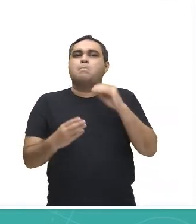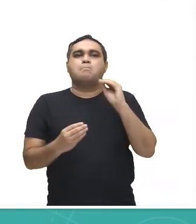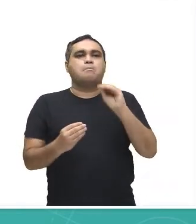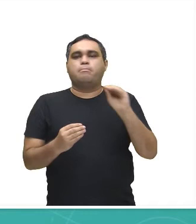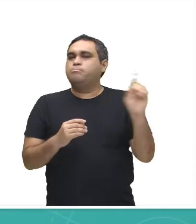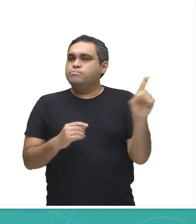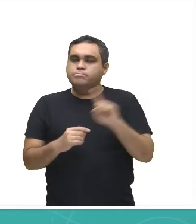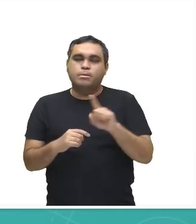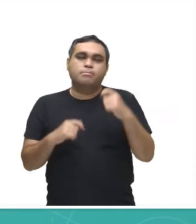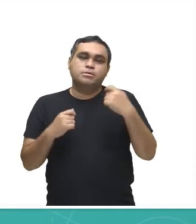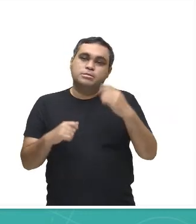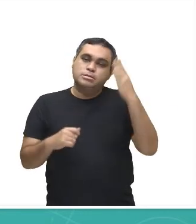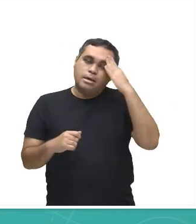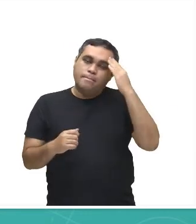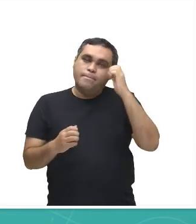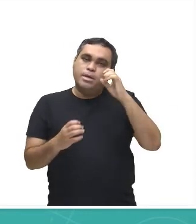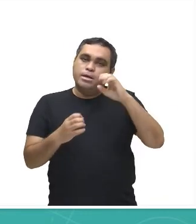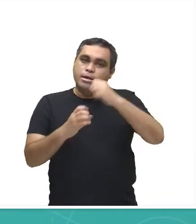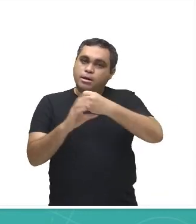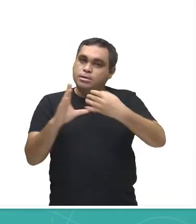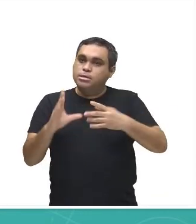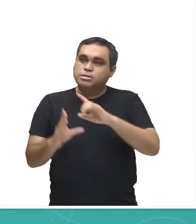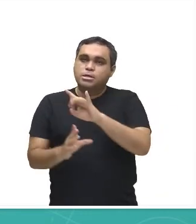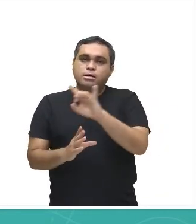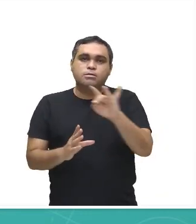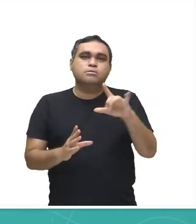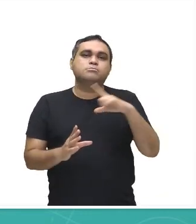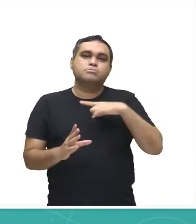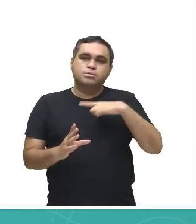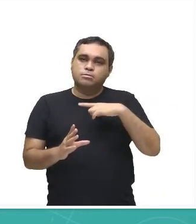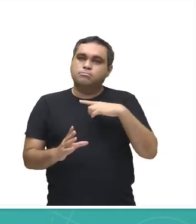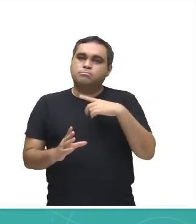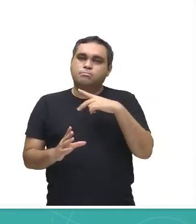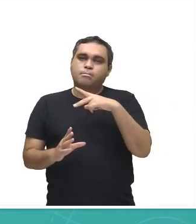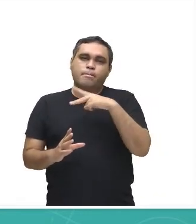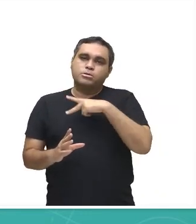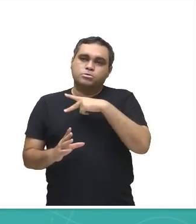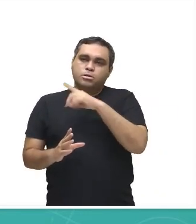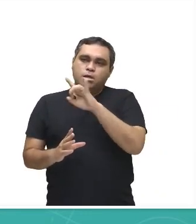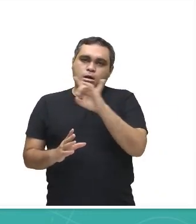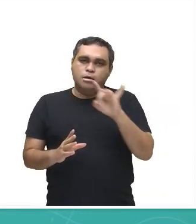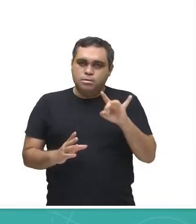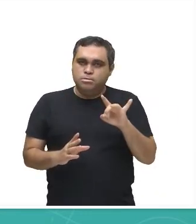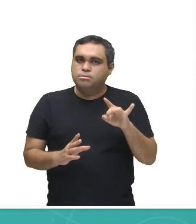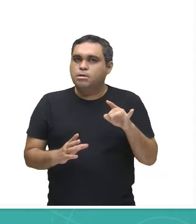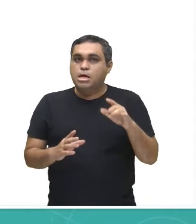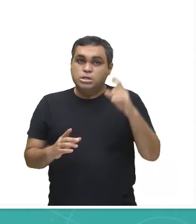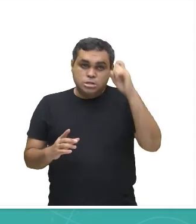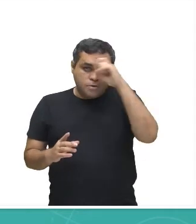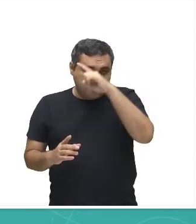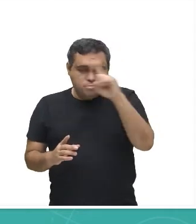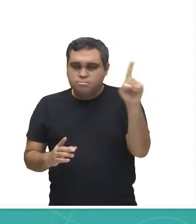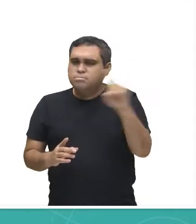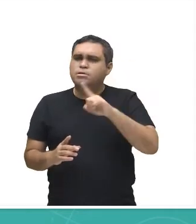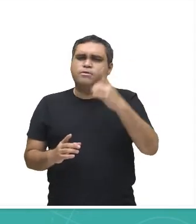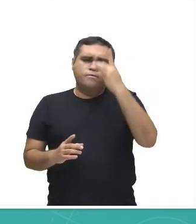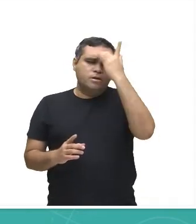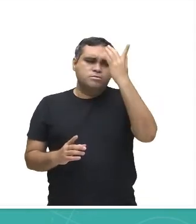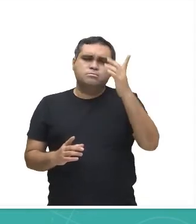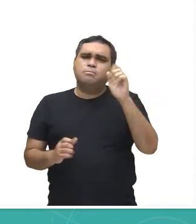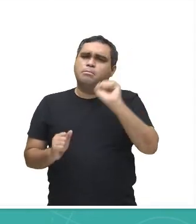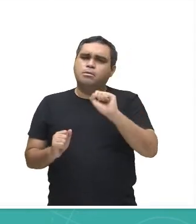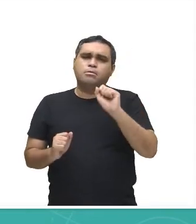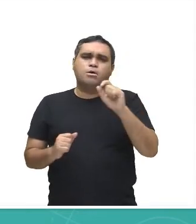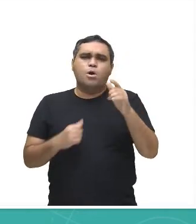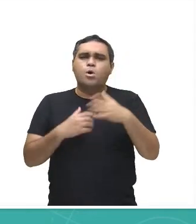tem que saber as características. Não é difícil, é só aprender em que situações você vai usar cada uma delas,